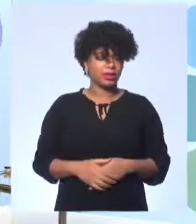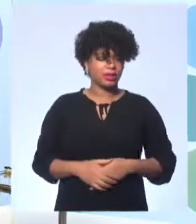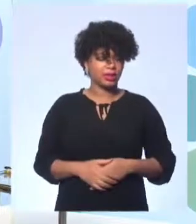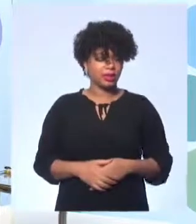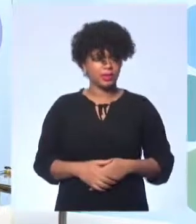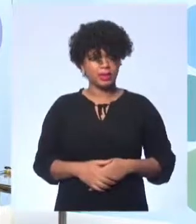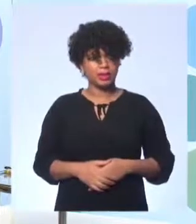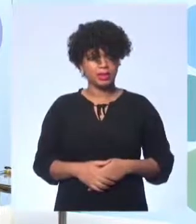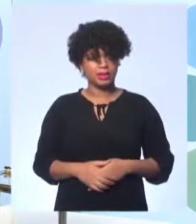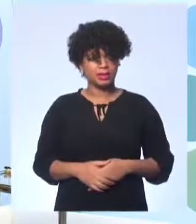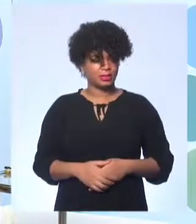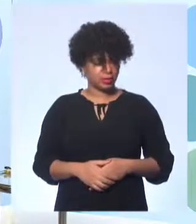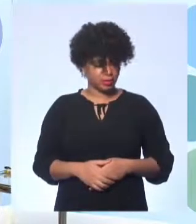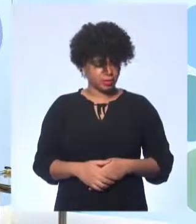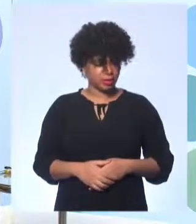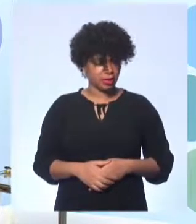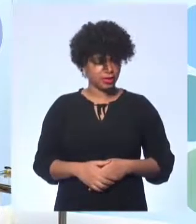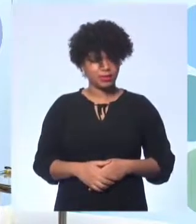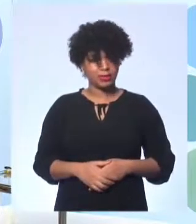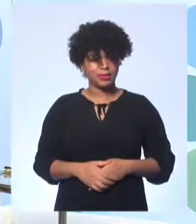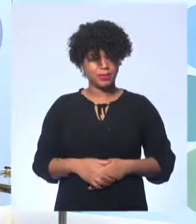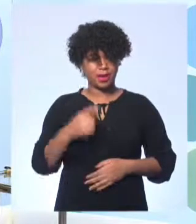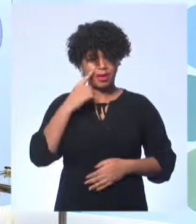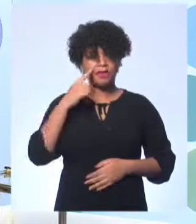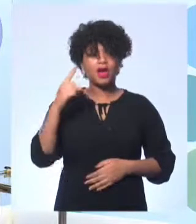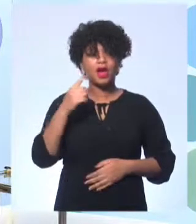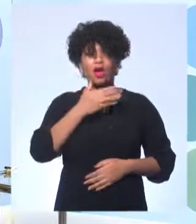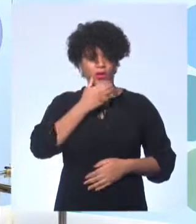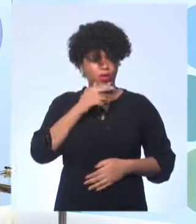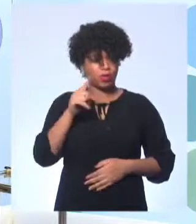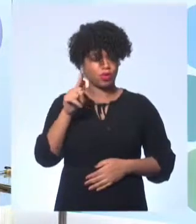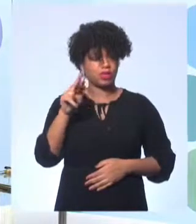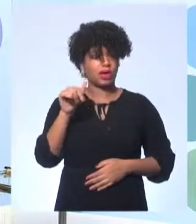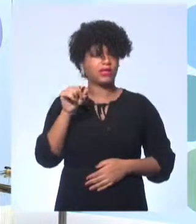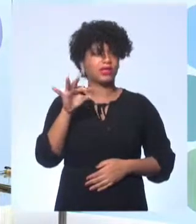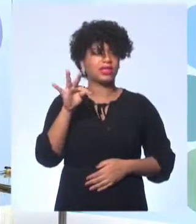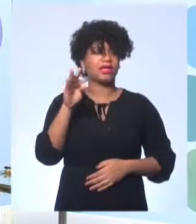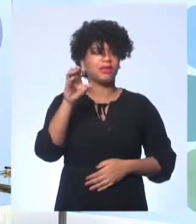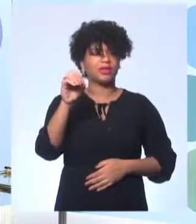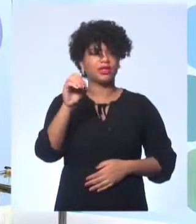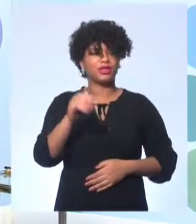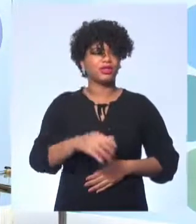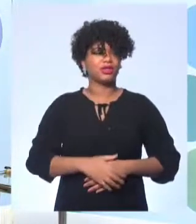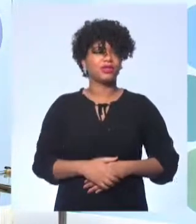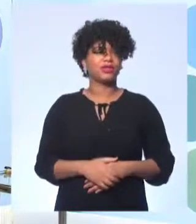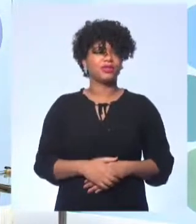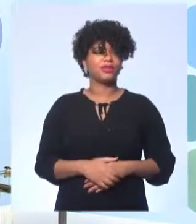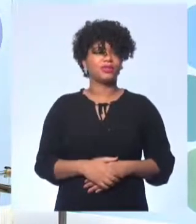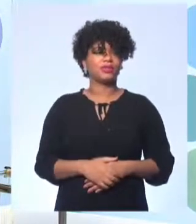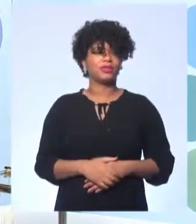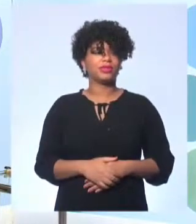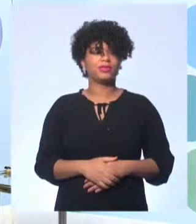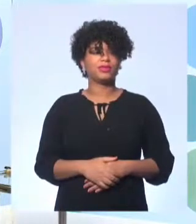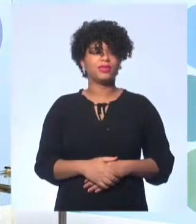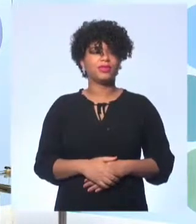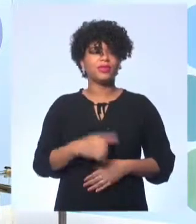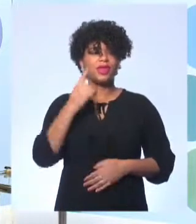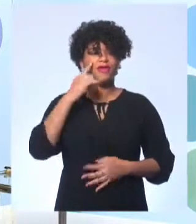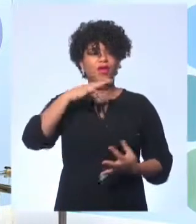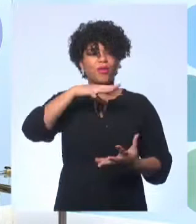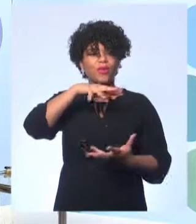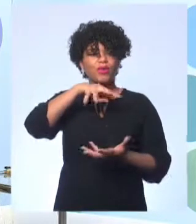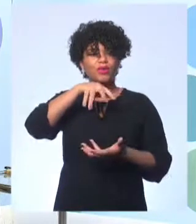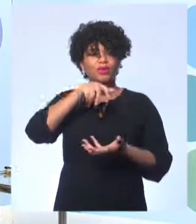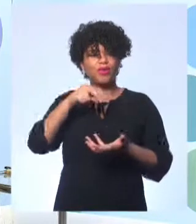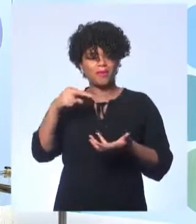pessoal, professor Gustavo, com certeza a música através das letras me ajudaram a ver o mundo por outras... Ele é